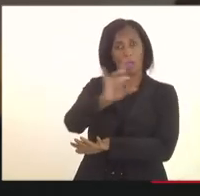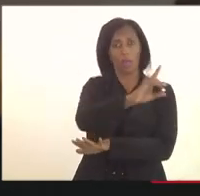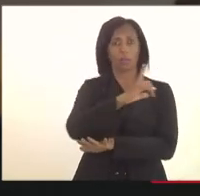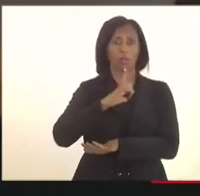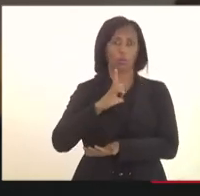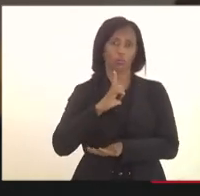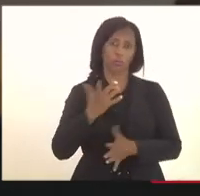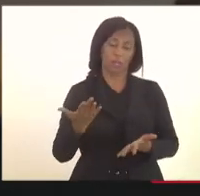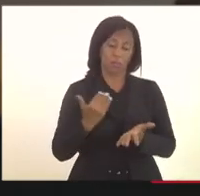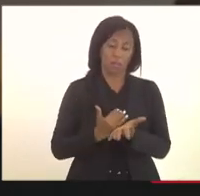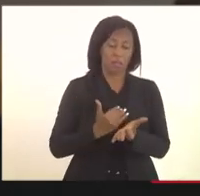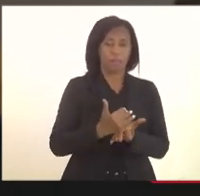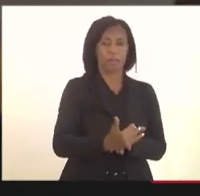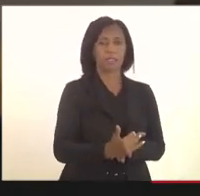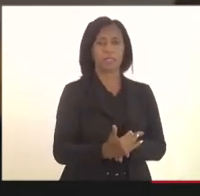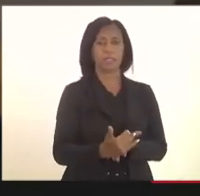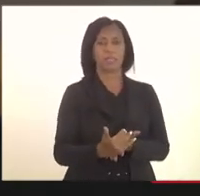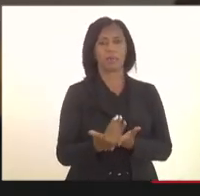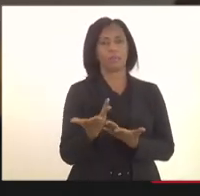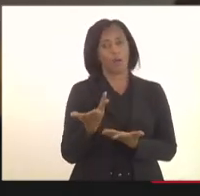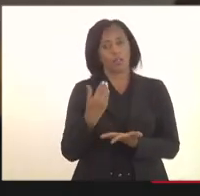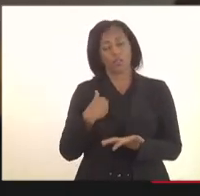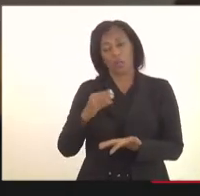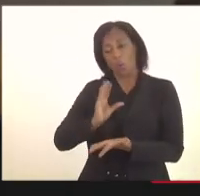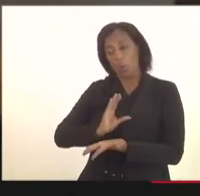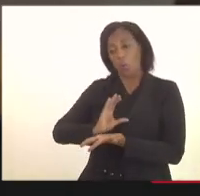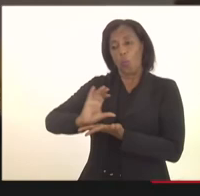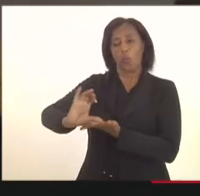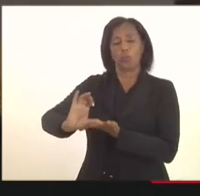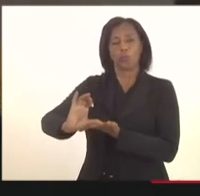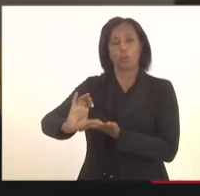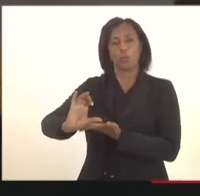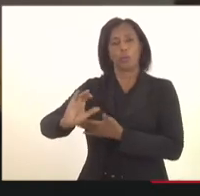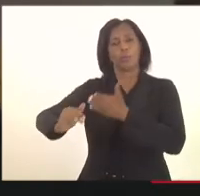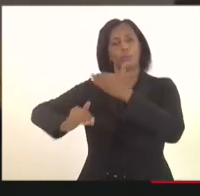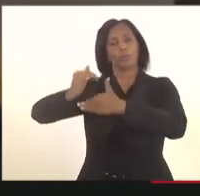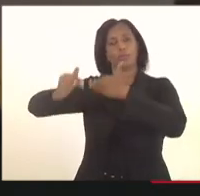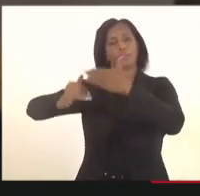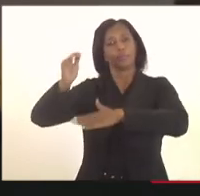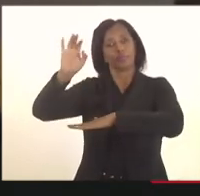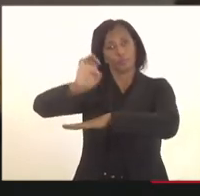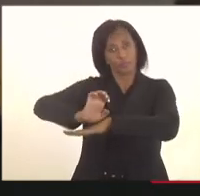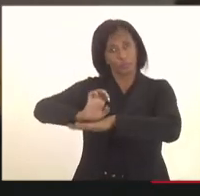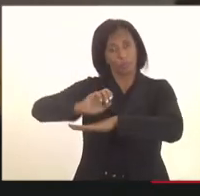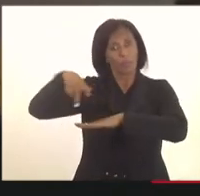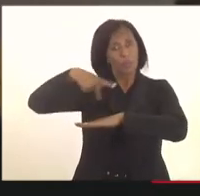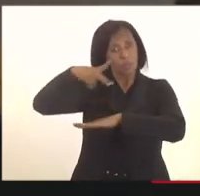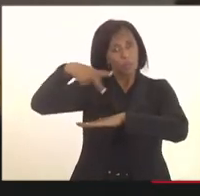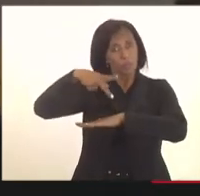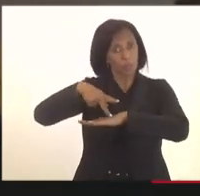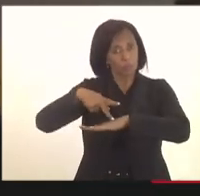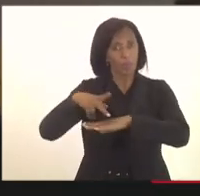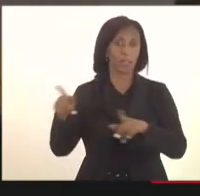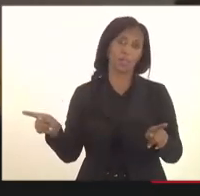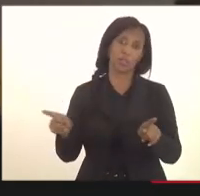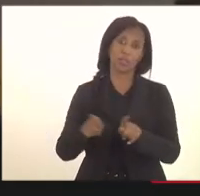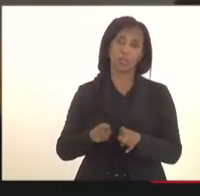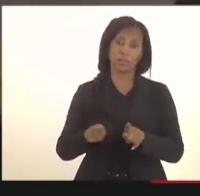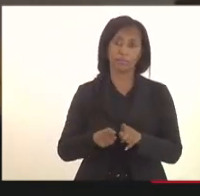Mas, a princípio, a gente quer contribuir para o crescimento do Estado e do país e ao mesmo tempo, ter lucro aqui